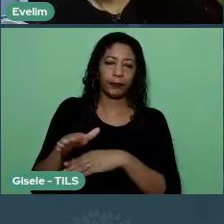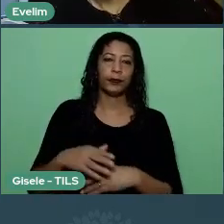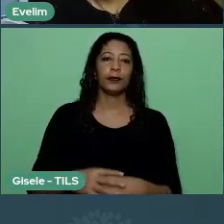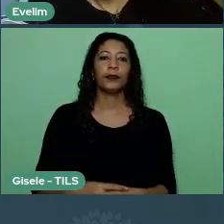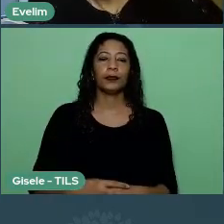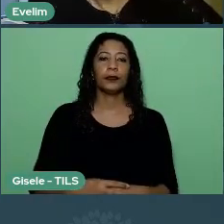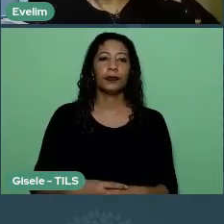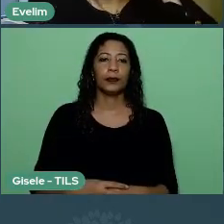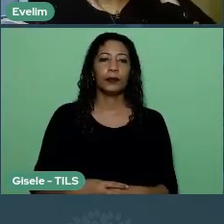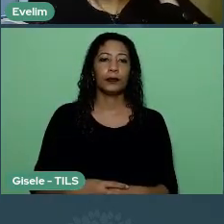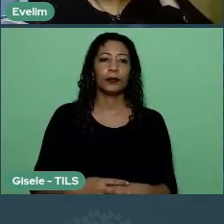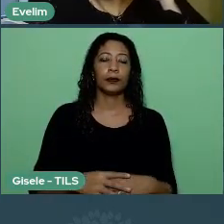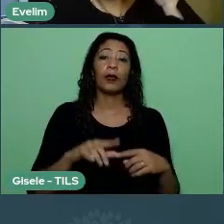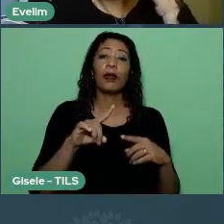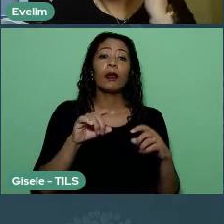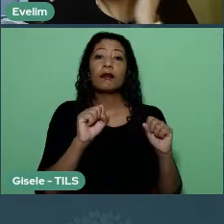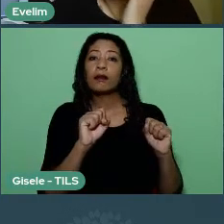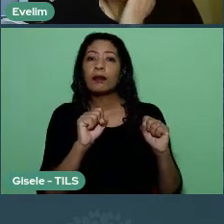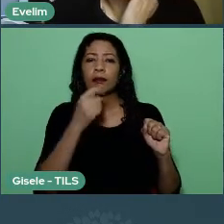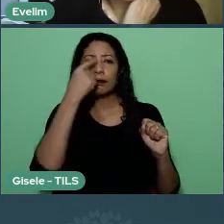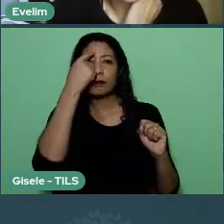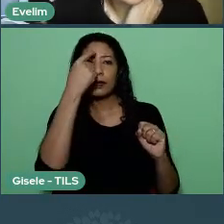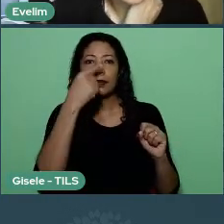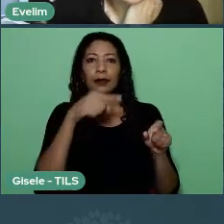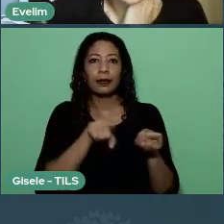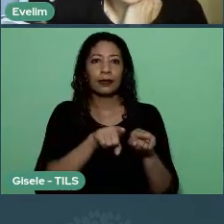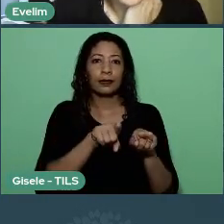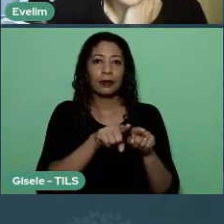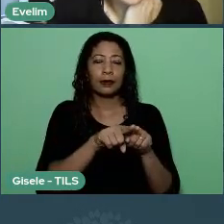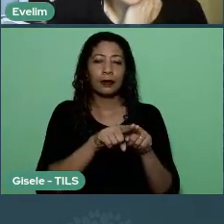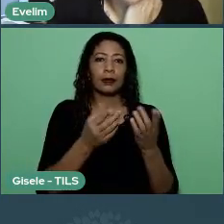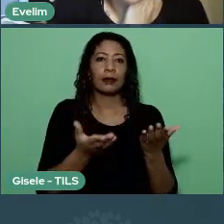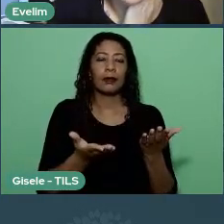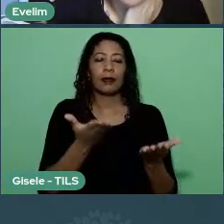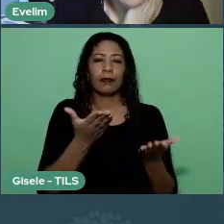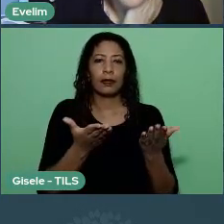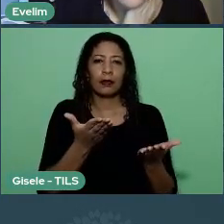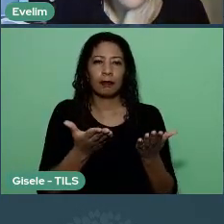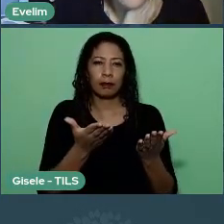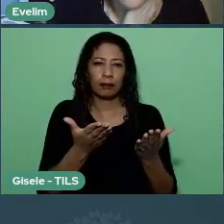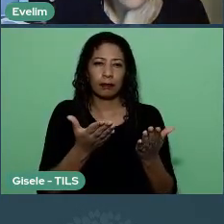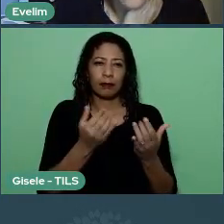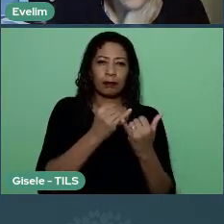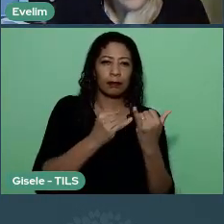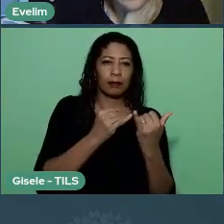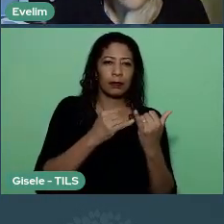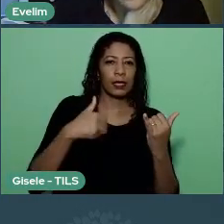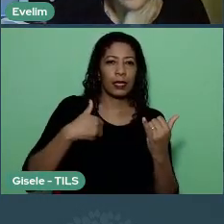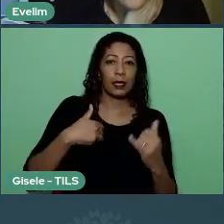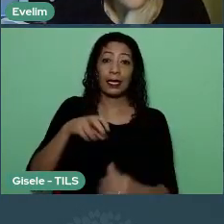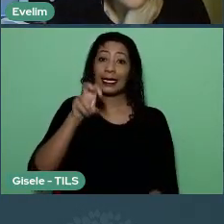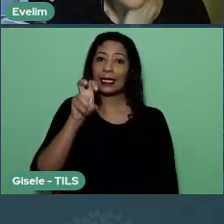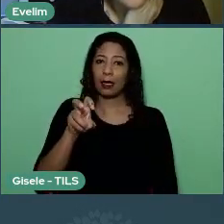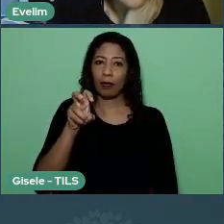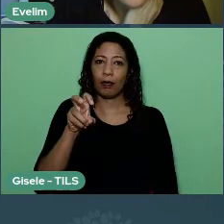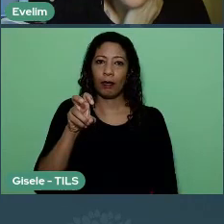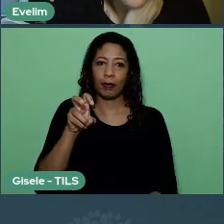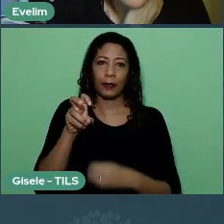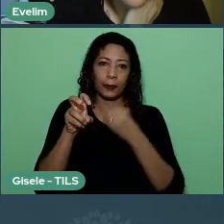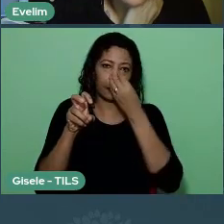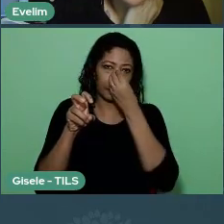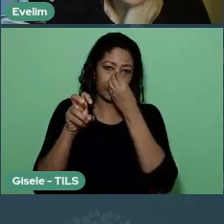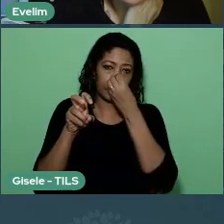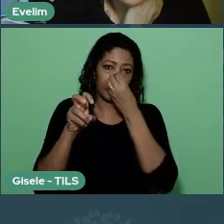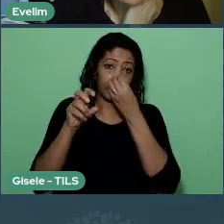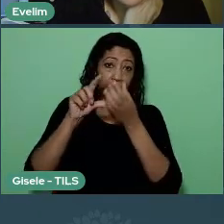tá? E você pode começar a pensar em intensidade moderada ou intensa a partir de 5 anos de idade.